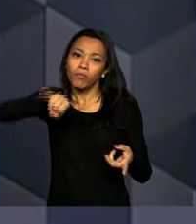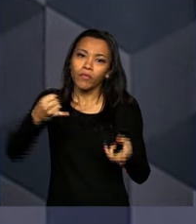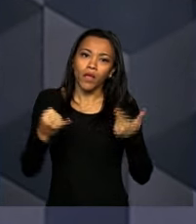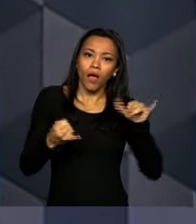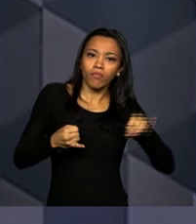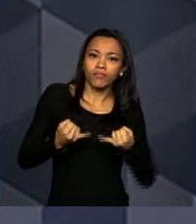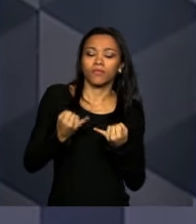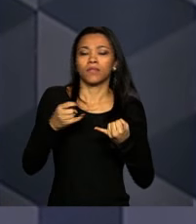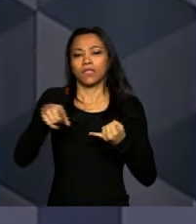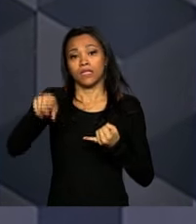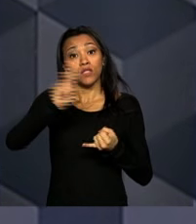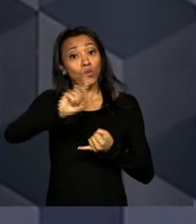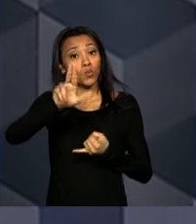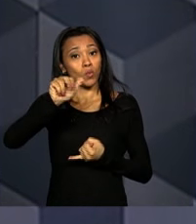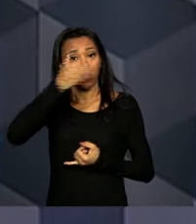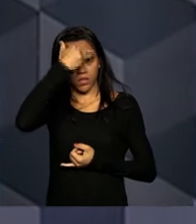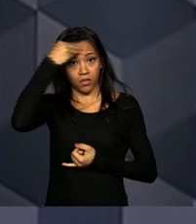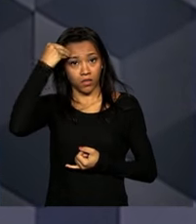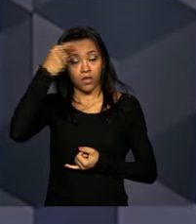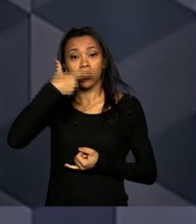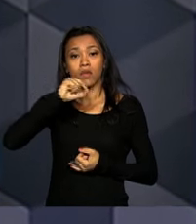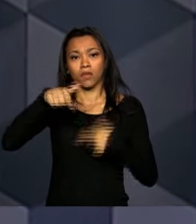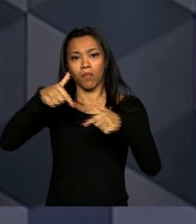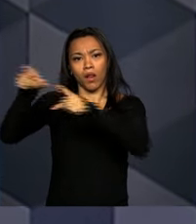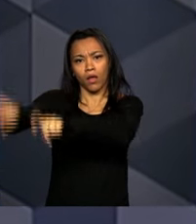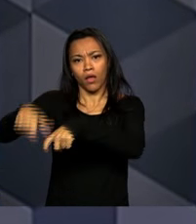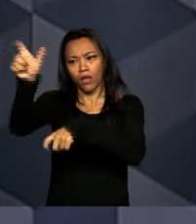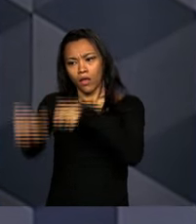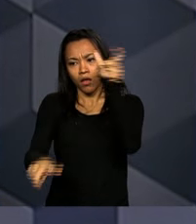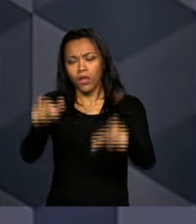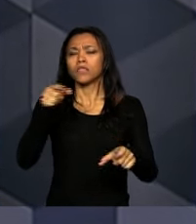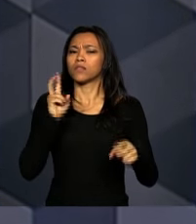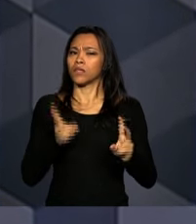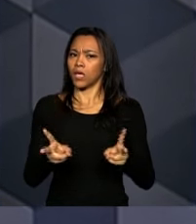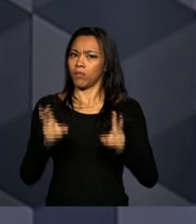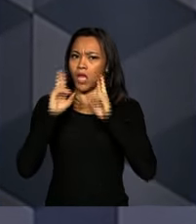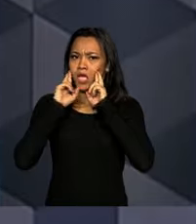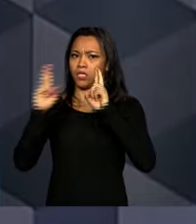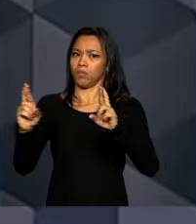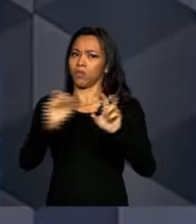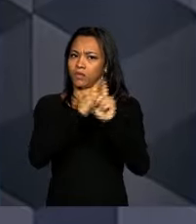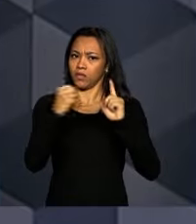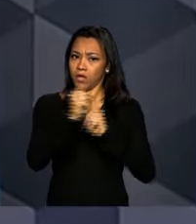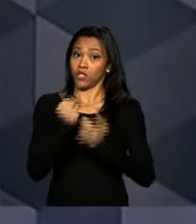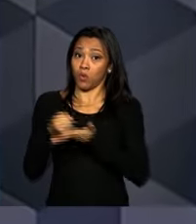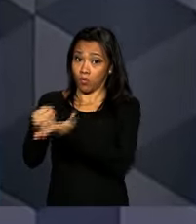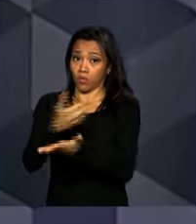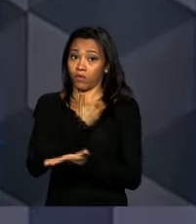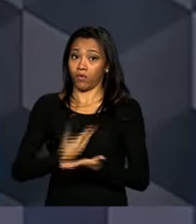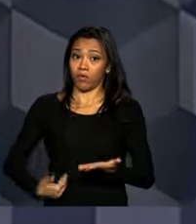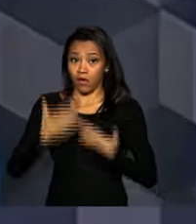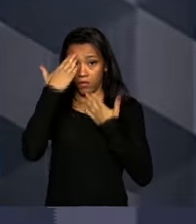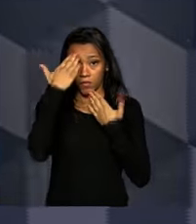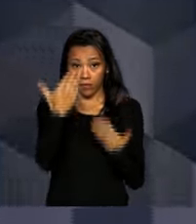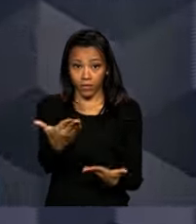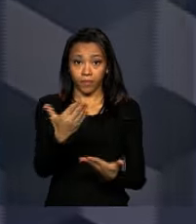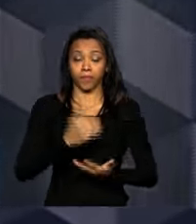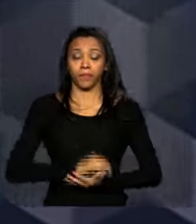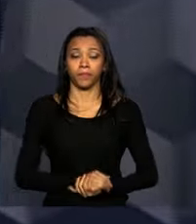brasileiro merece sempre o apoio do governo e o respeito da sociedade brasileira. Obrigado.